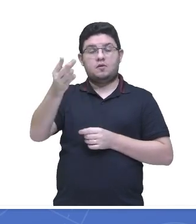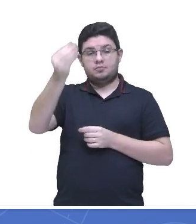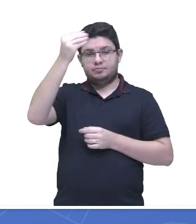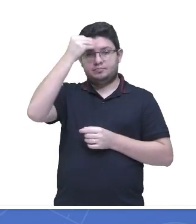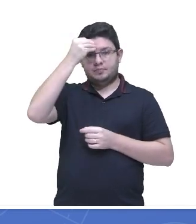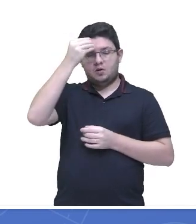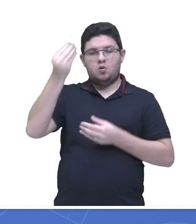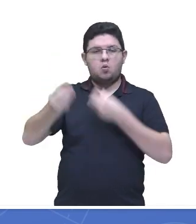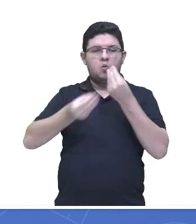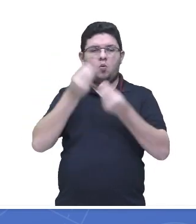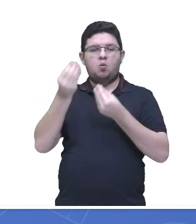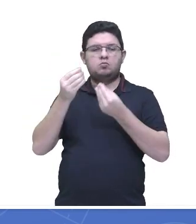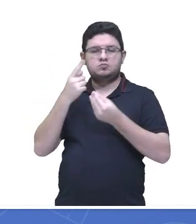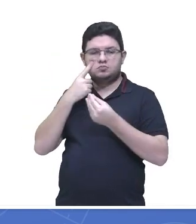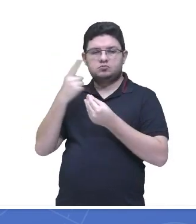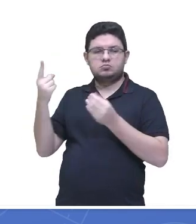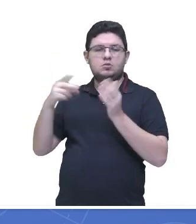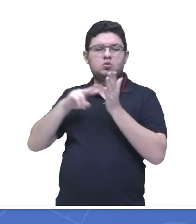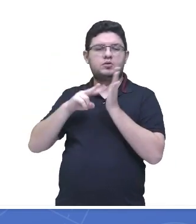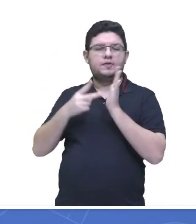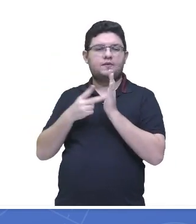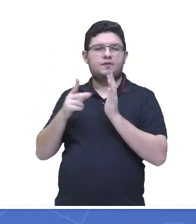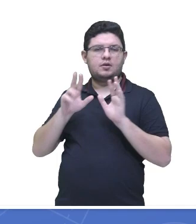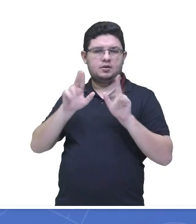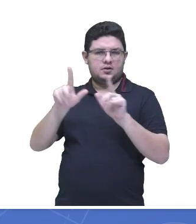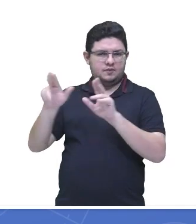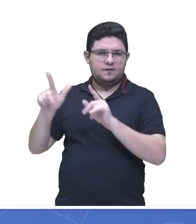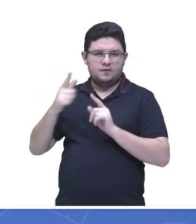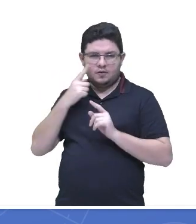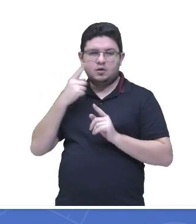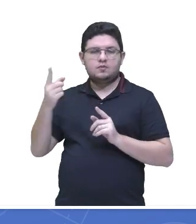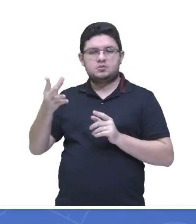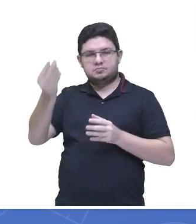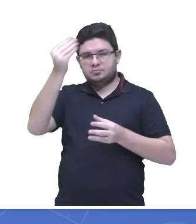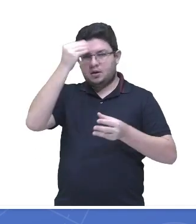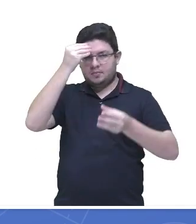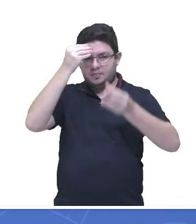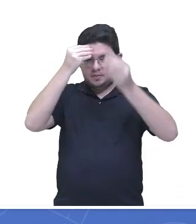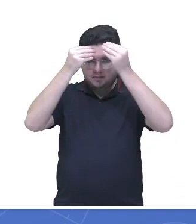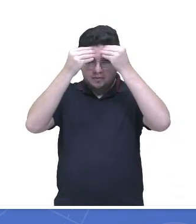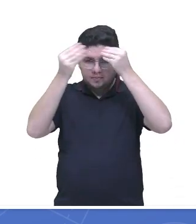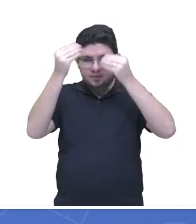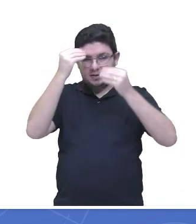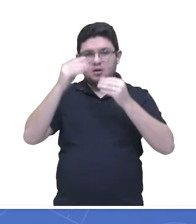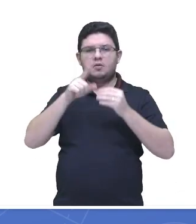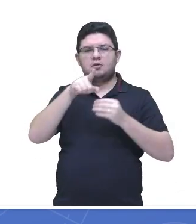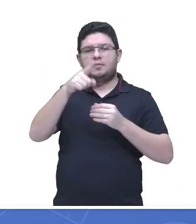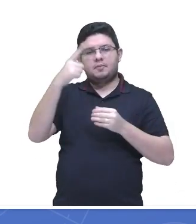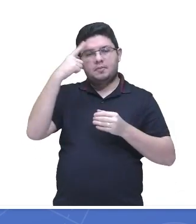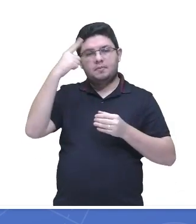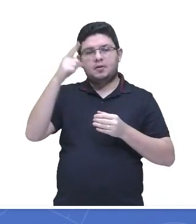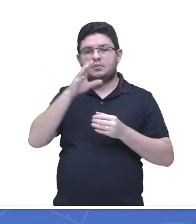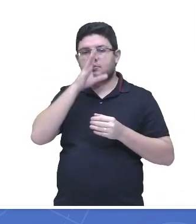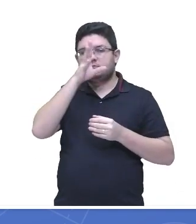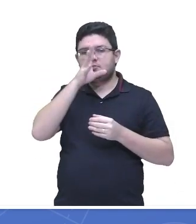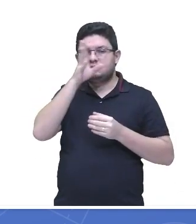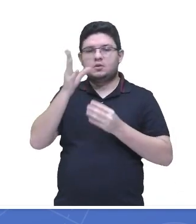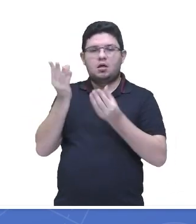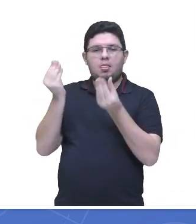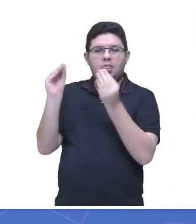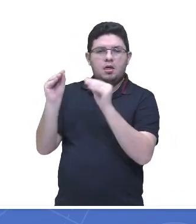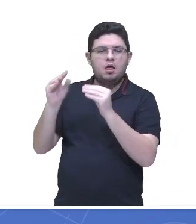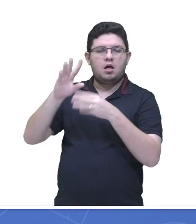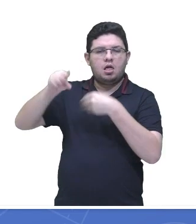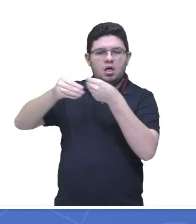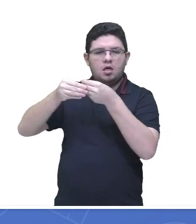internalizando o que cada um deles significa. Não vou sair usando de qualquer jeito, como eu quiser, não, tá bom? Então,